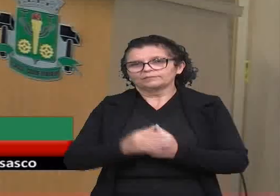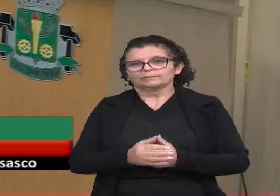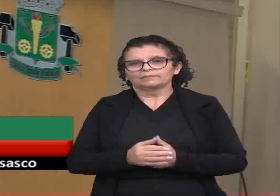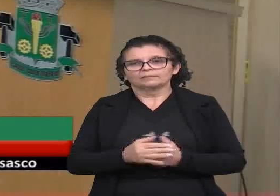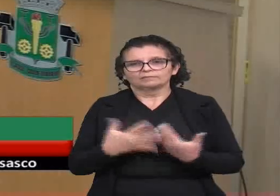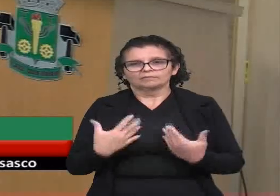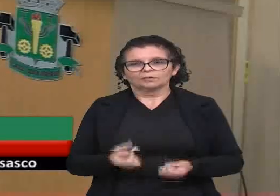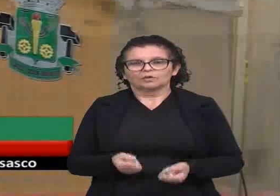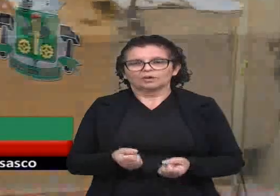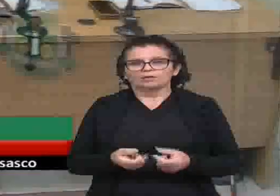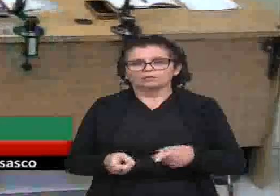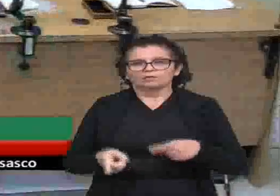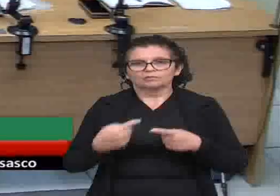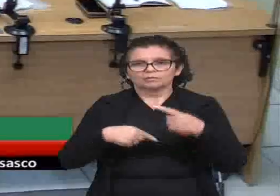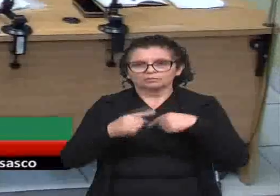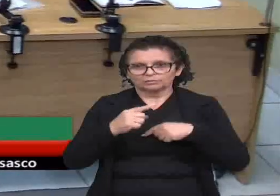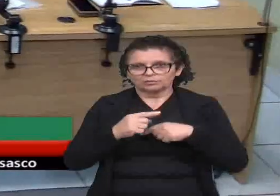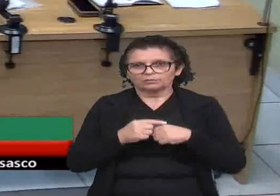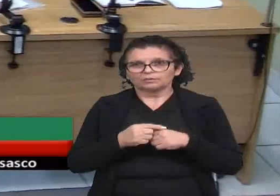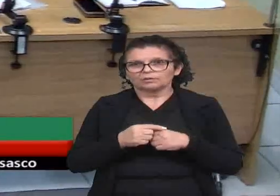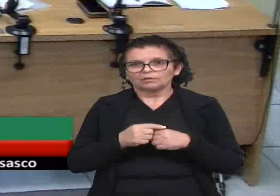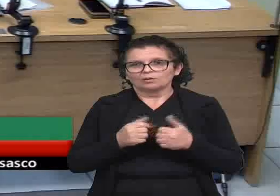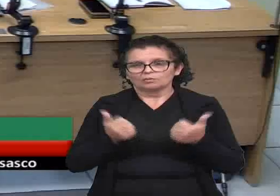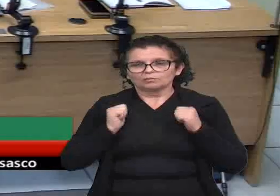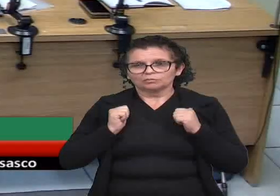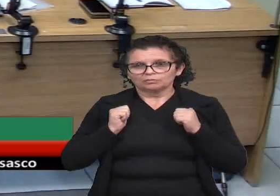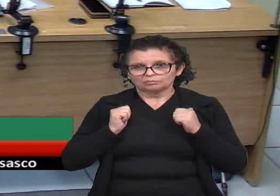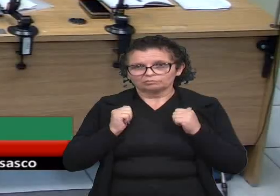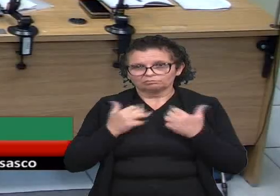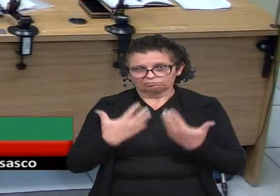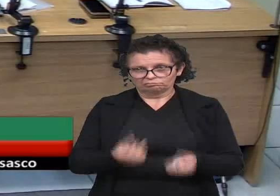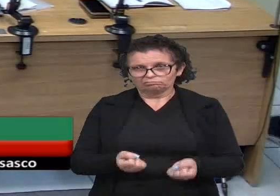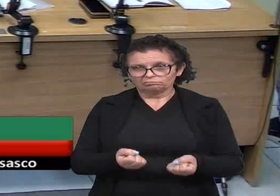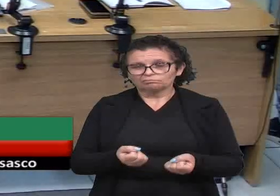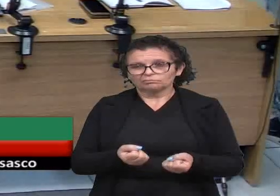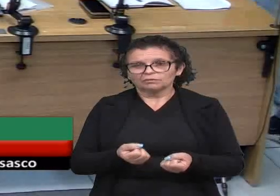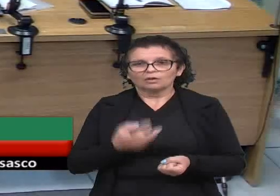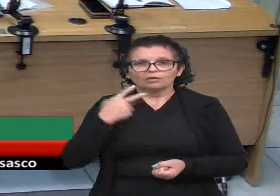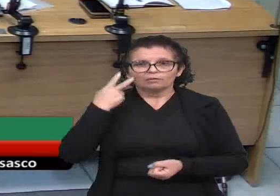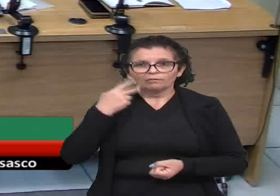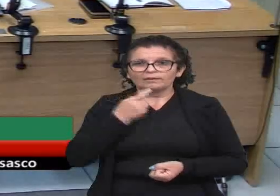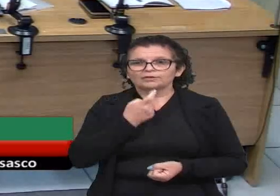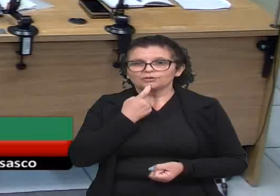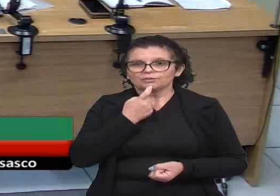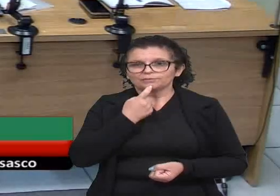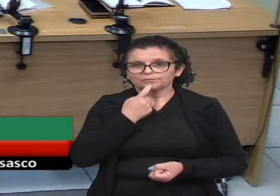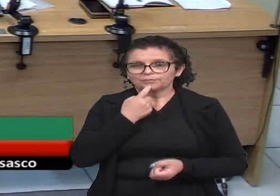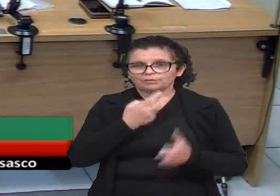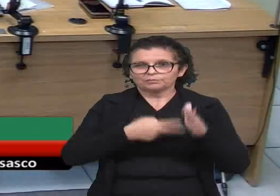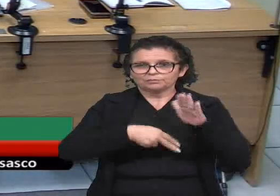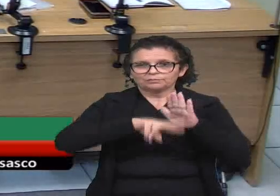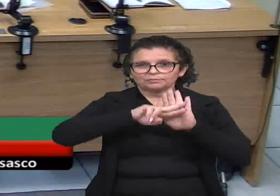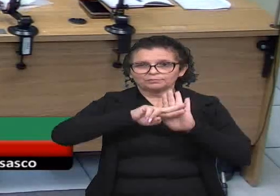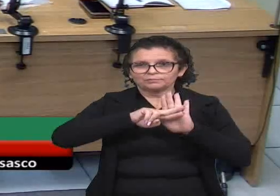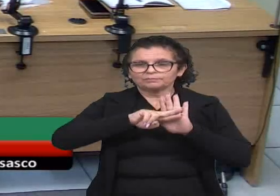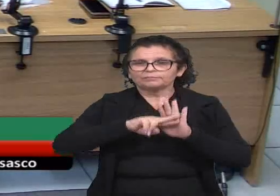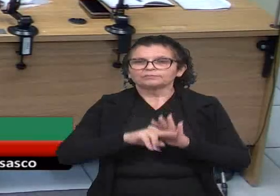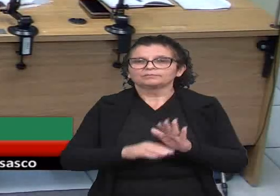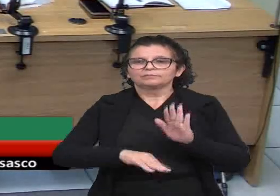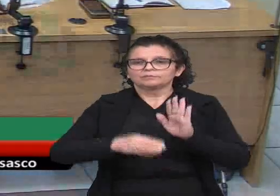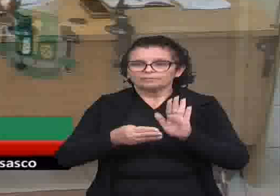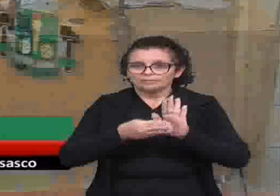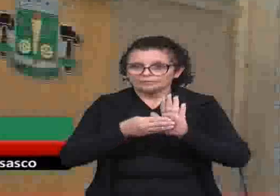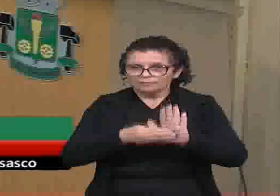favoráveis permaneçam como estão, os contrários se manifestam. Aprovado o pedido de inversão de pauta do novo vereador Batista Comunidade. Moção